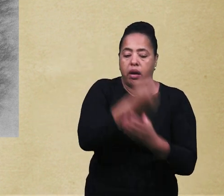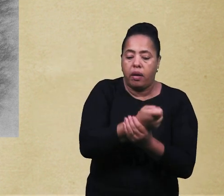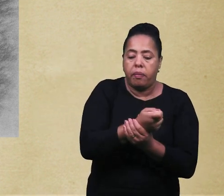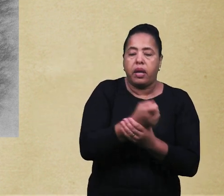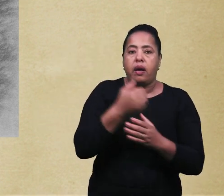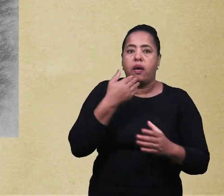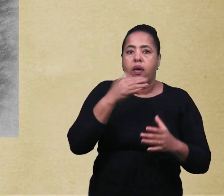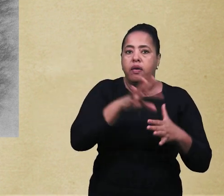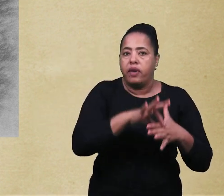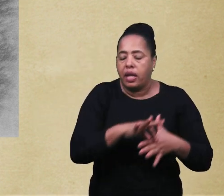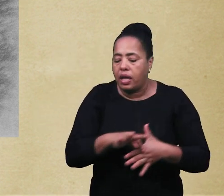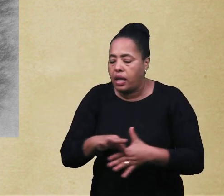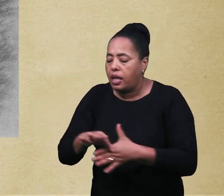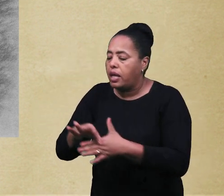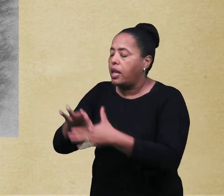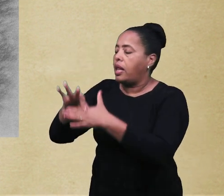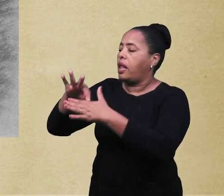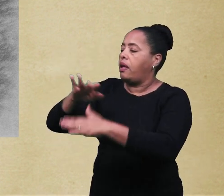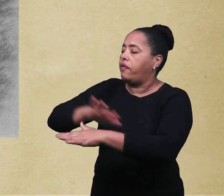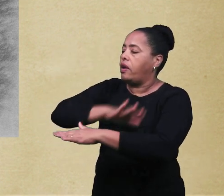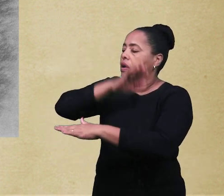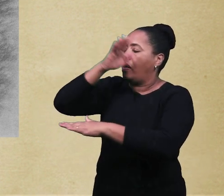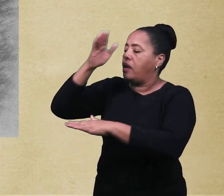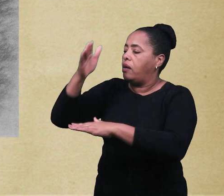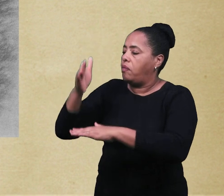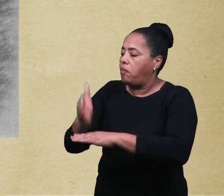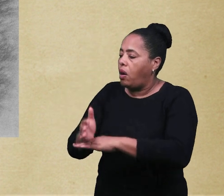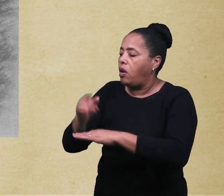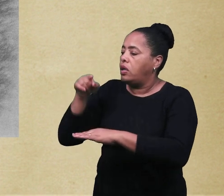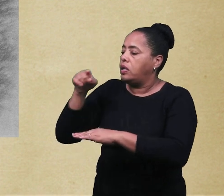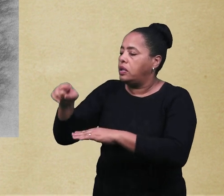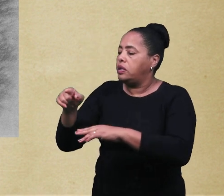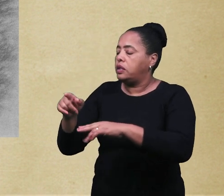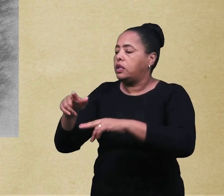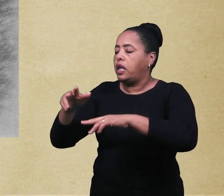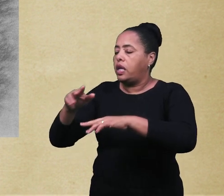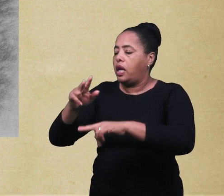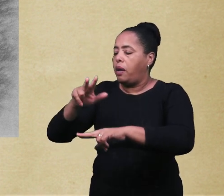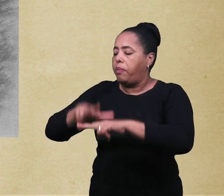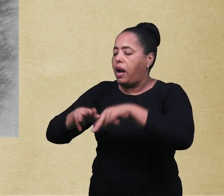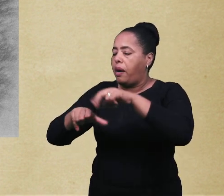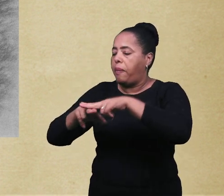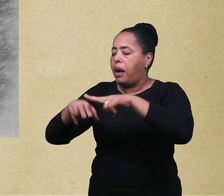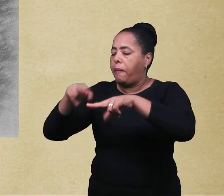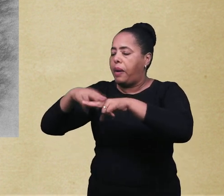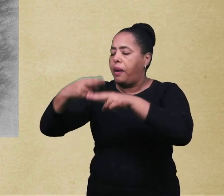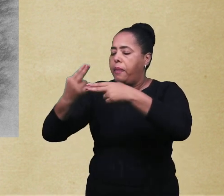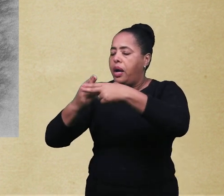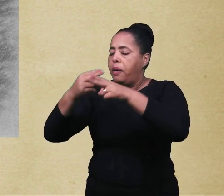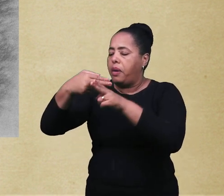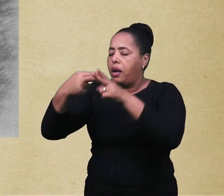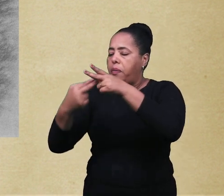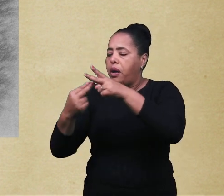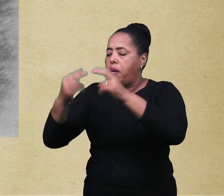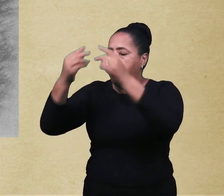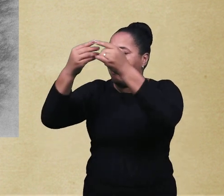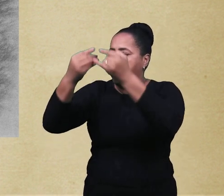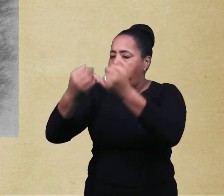Abraão e diz que queria que fosse entregue o seu filho, né, em 1834.